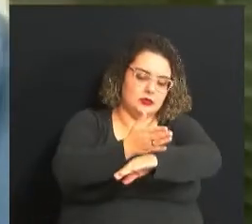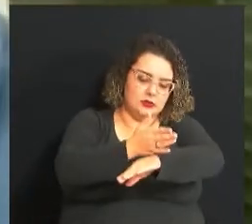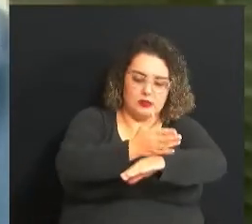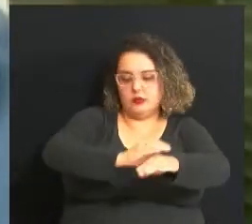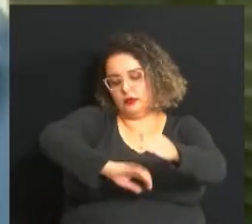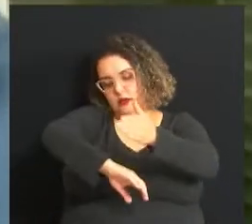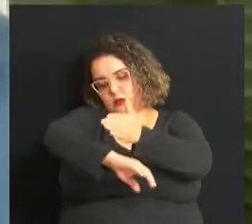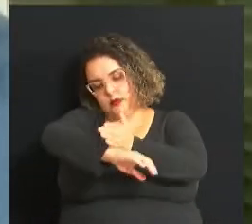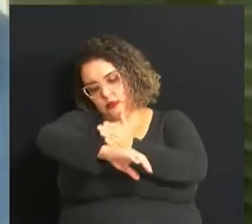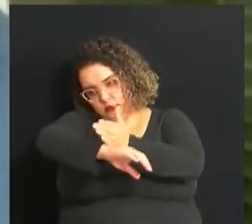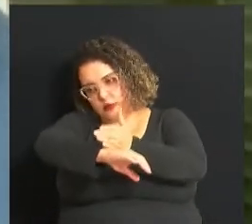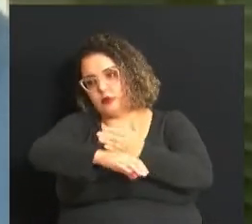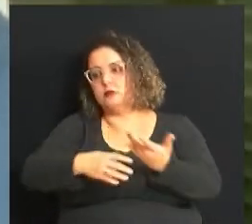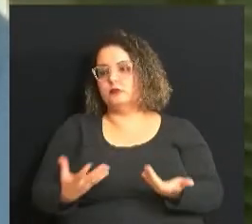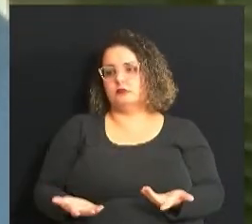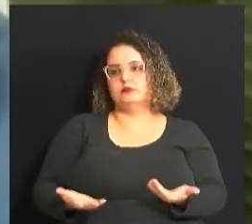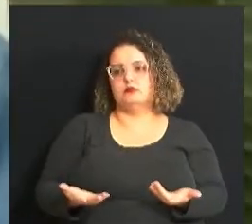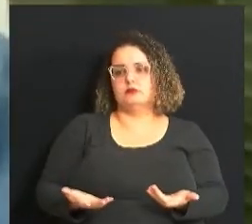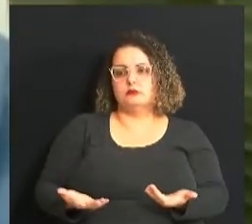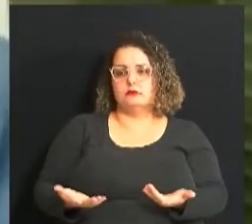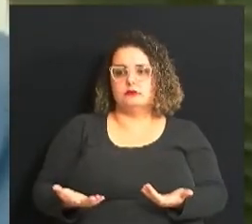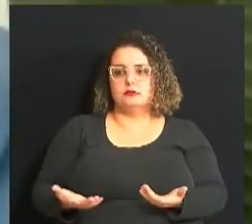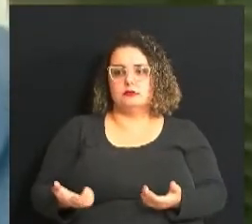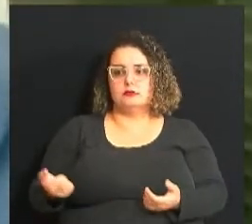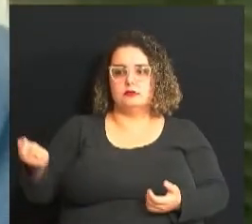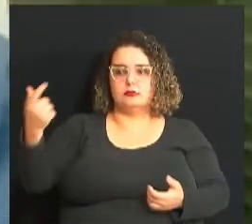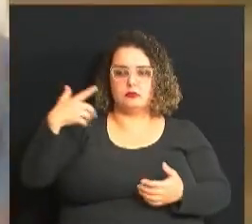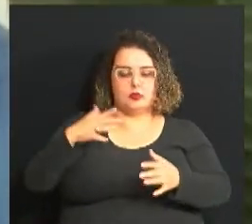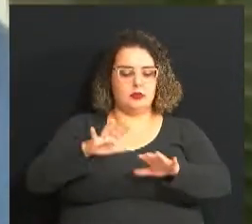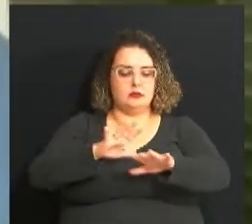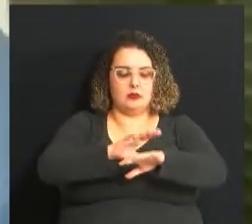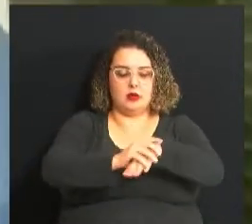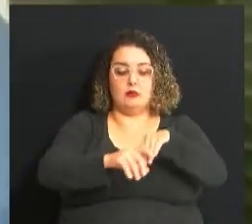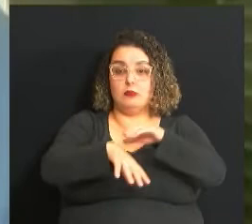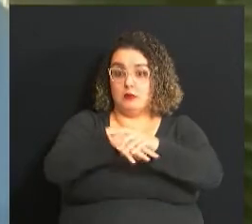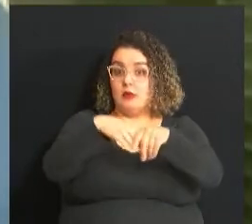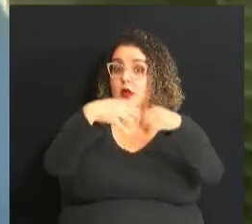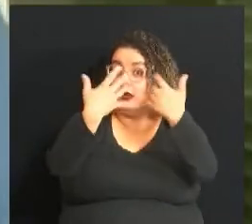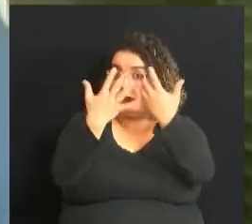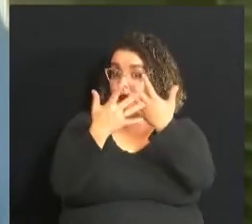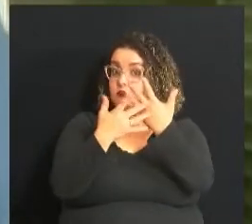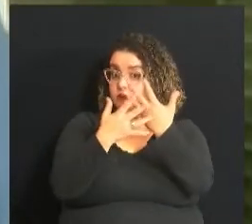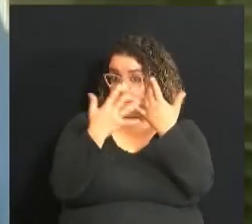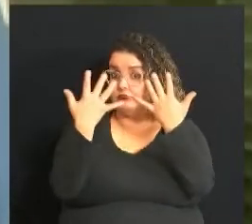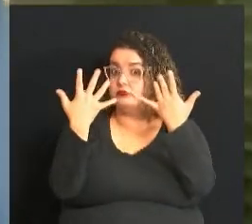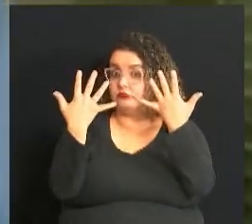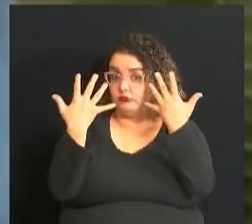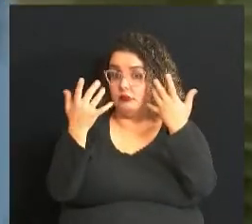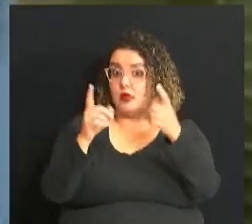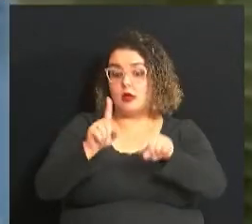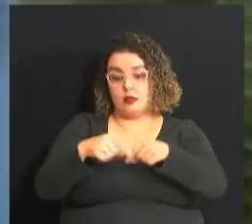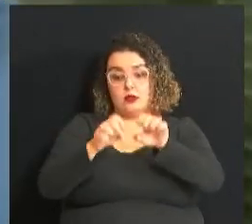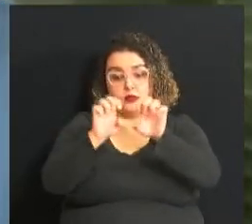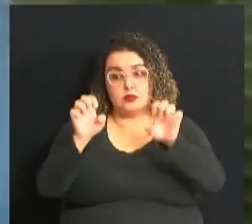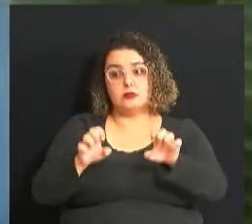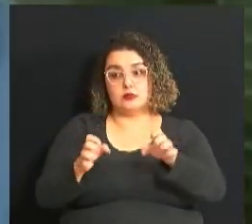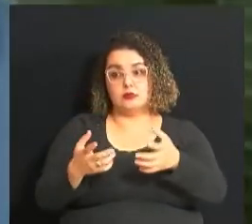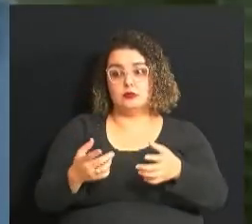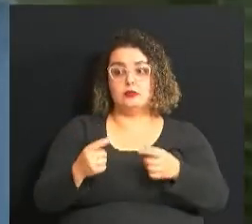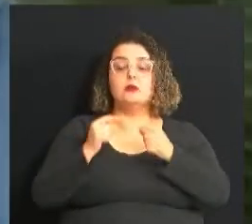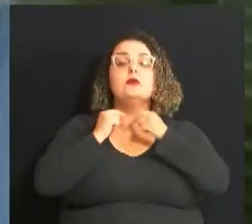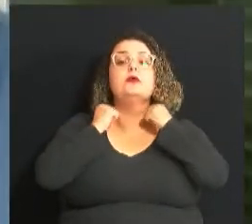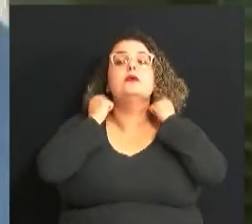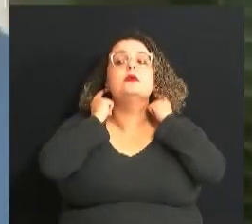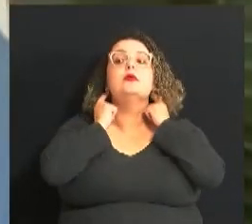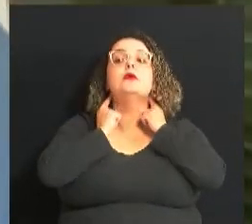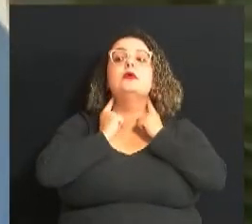às vezes, não está com exposição da mão, por exemplo, a mão é outra estrutura que é muito exposta, o próprio pescoço,